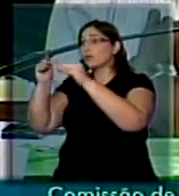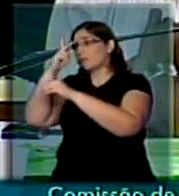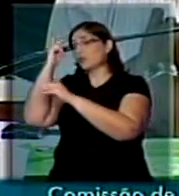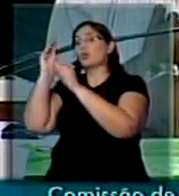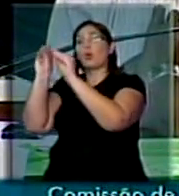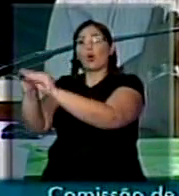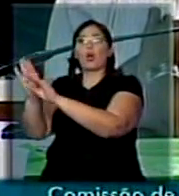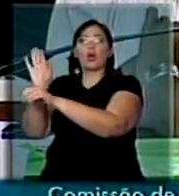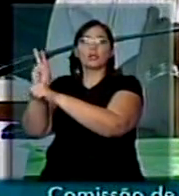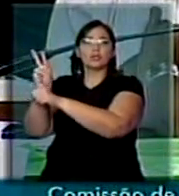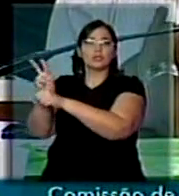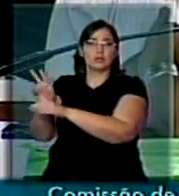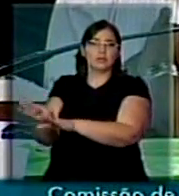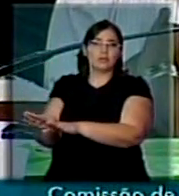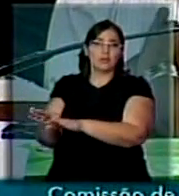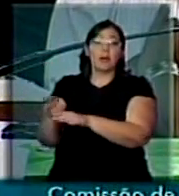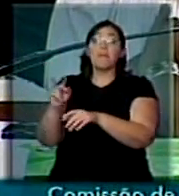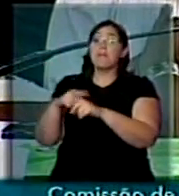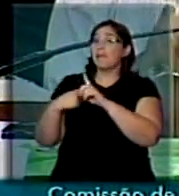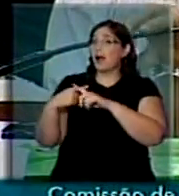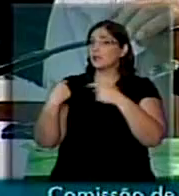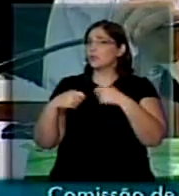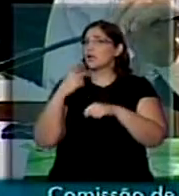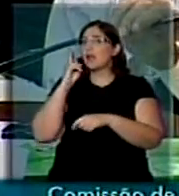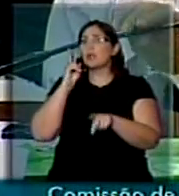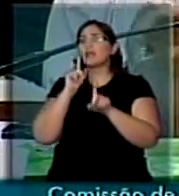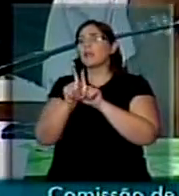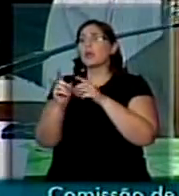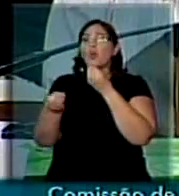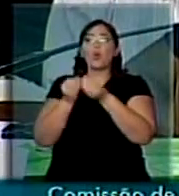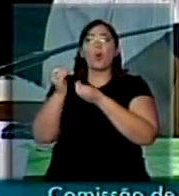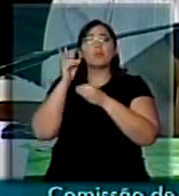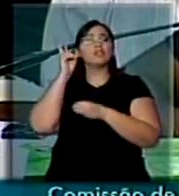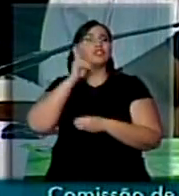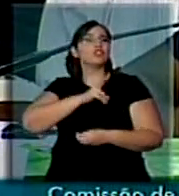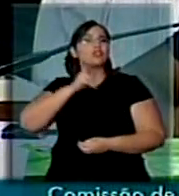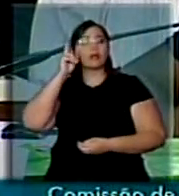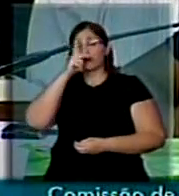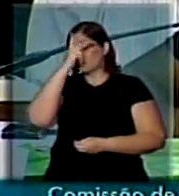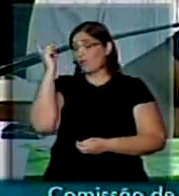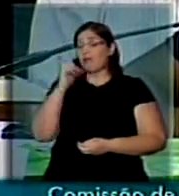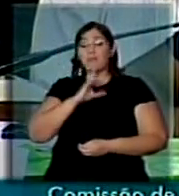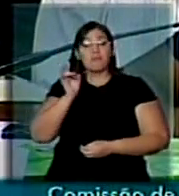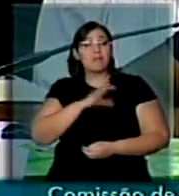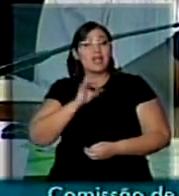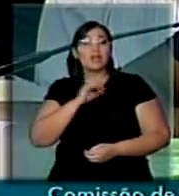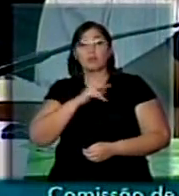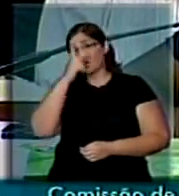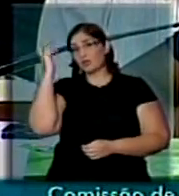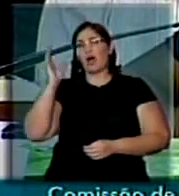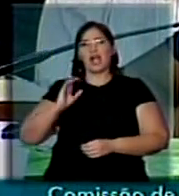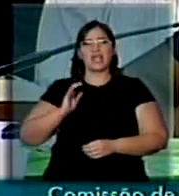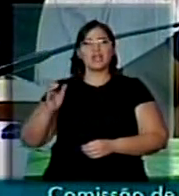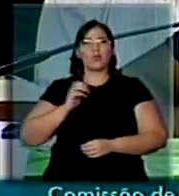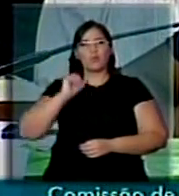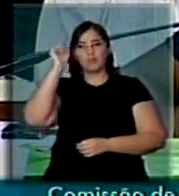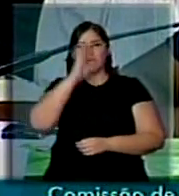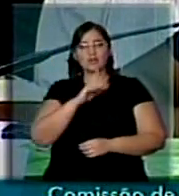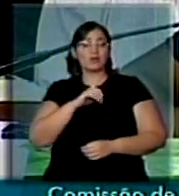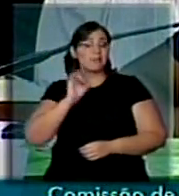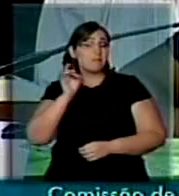é preciso a gente lembrar o histórico temor da elite brasileira em relação